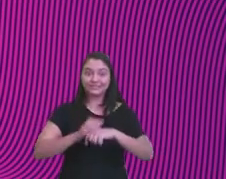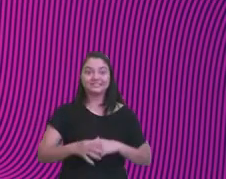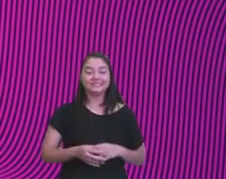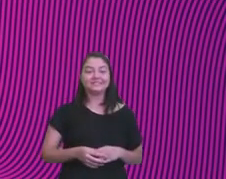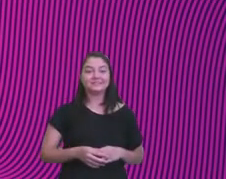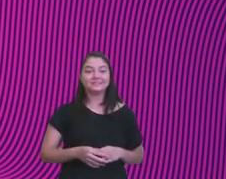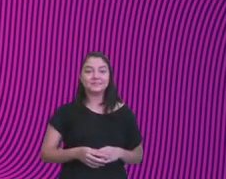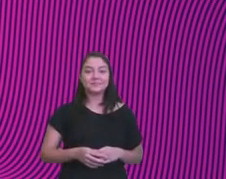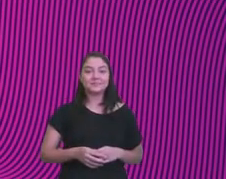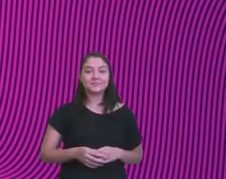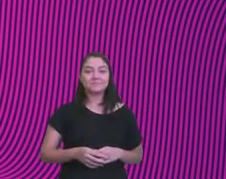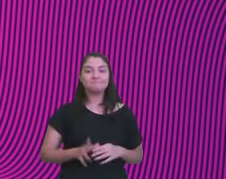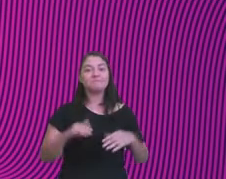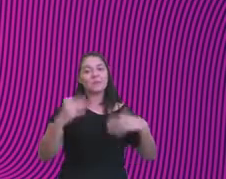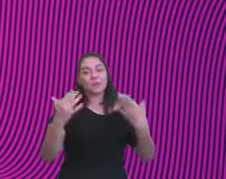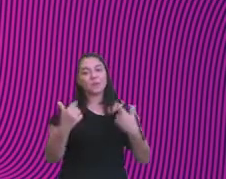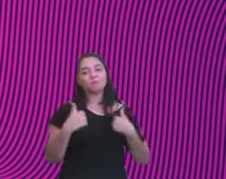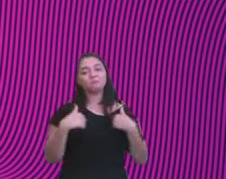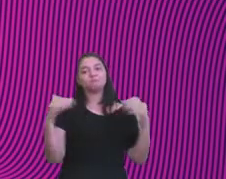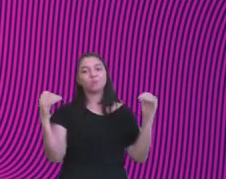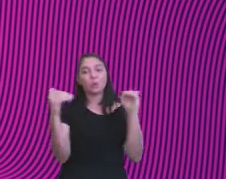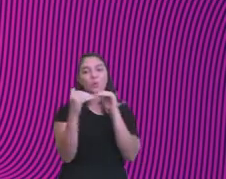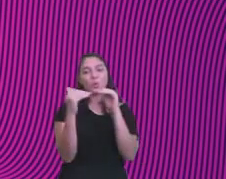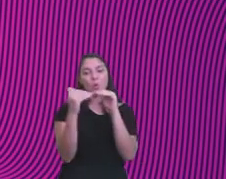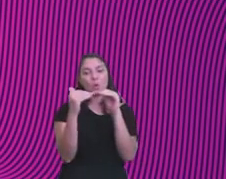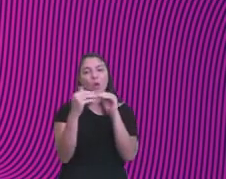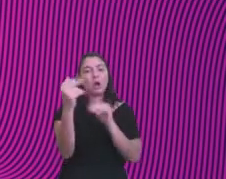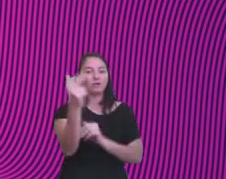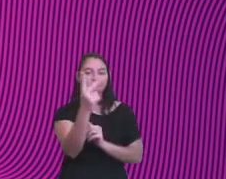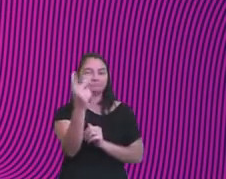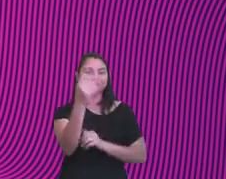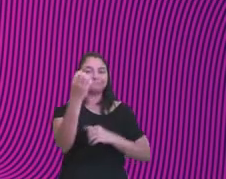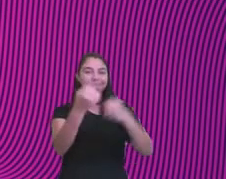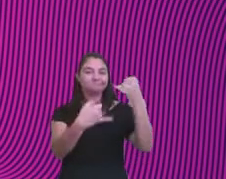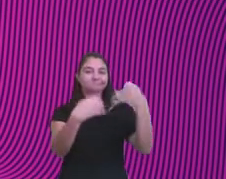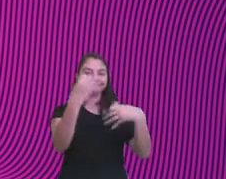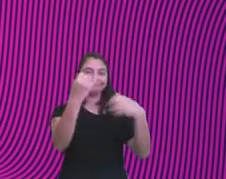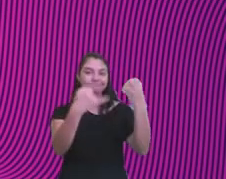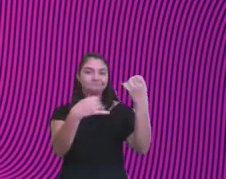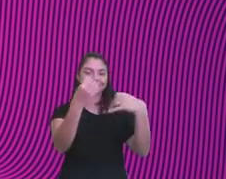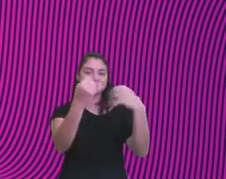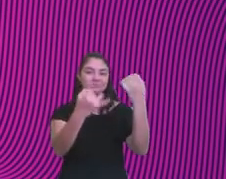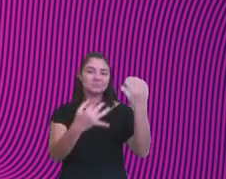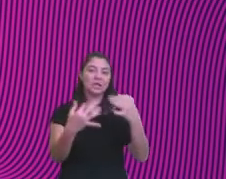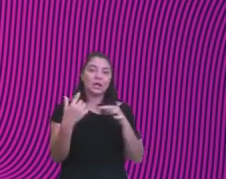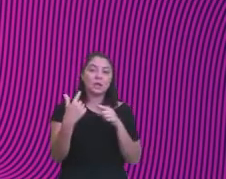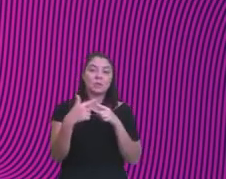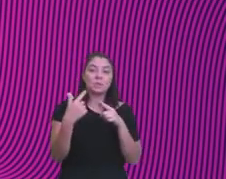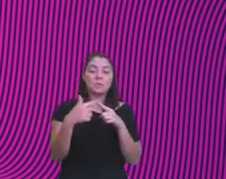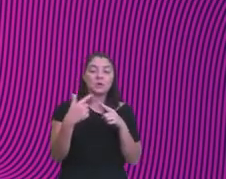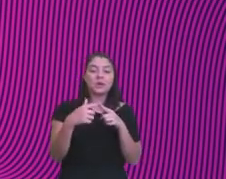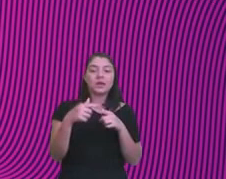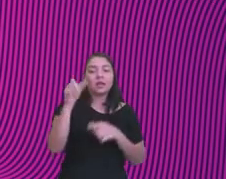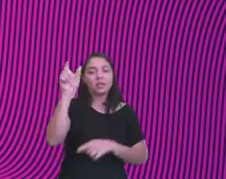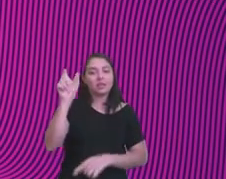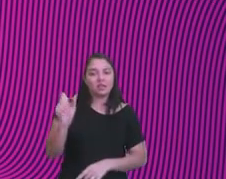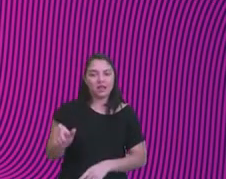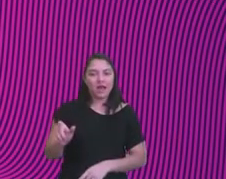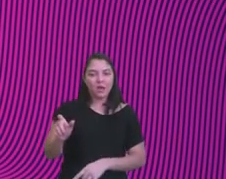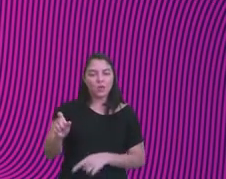eu acabo concordando com os dois colegas também, porque eu não preconizo o watch and wait para